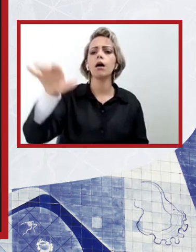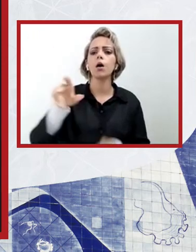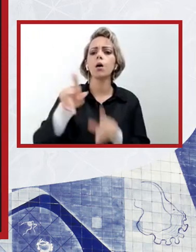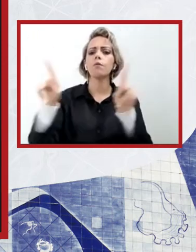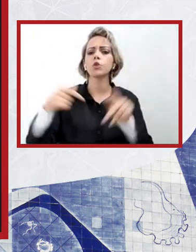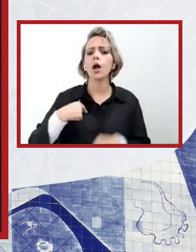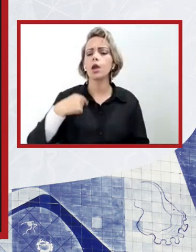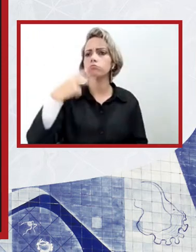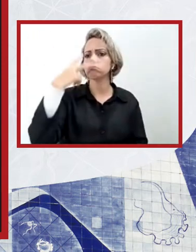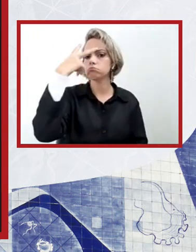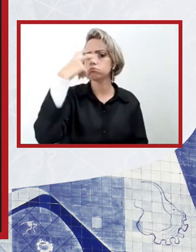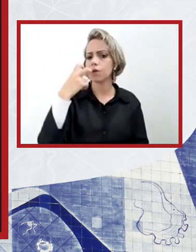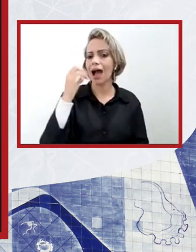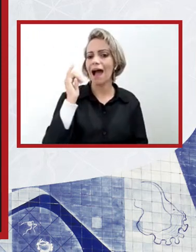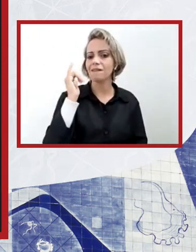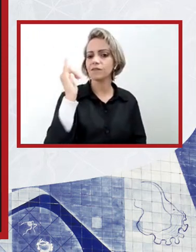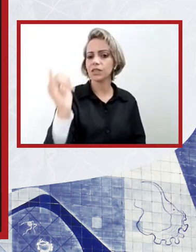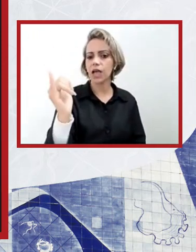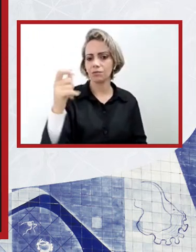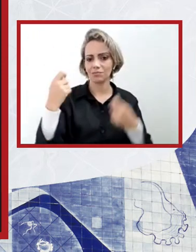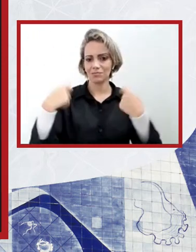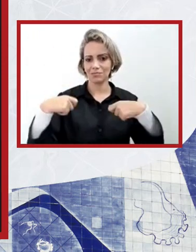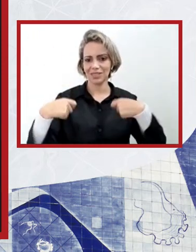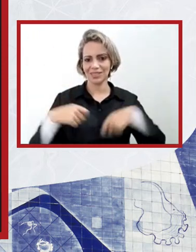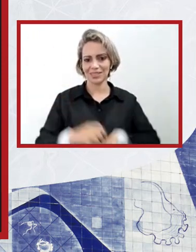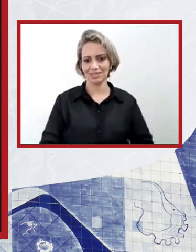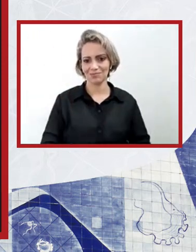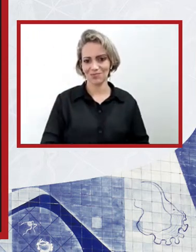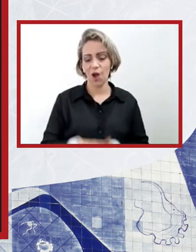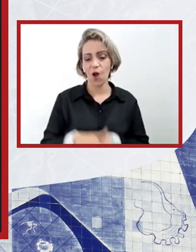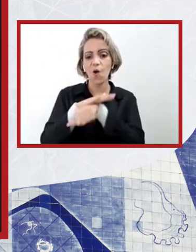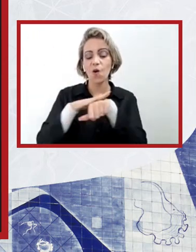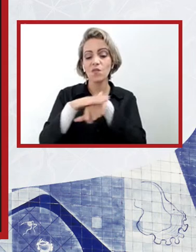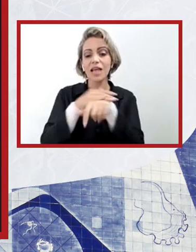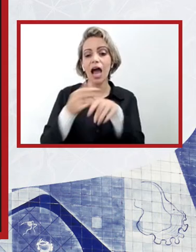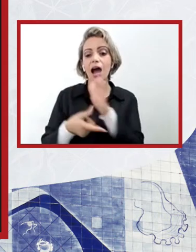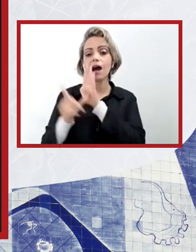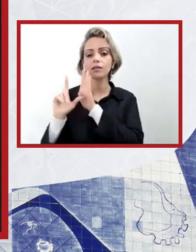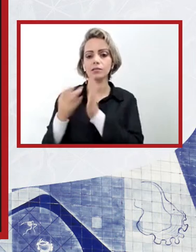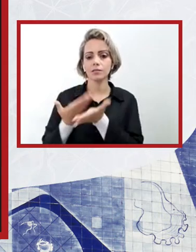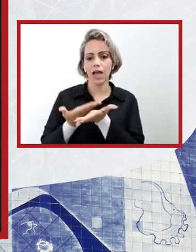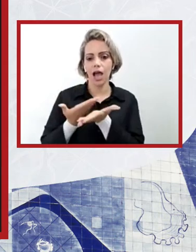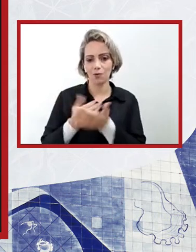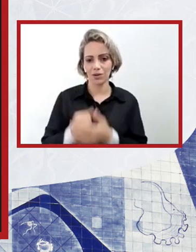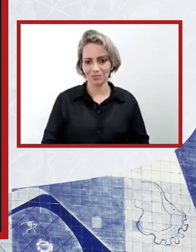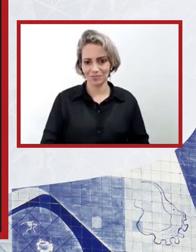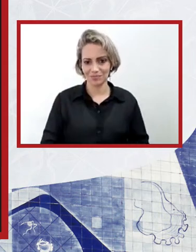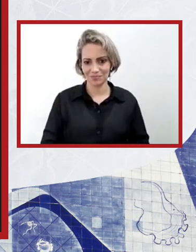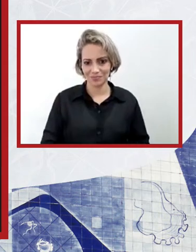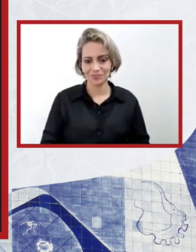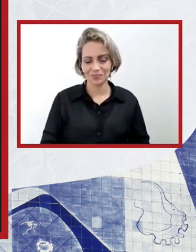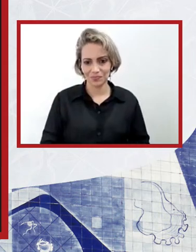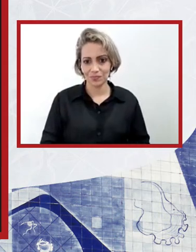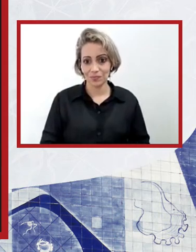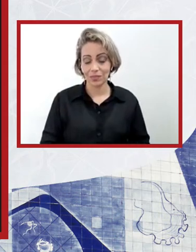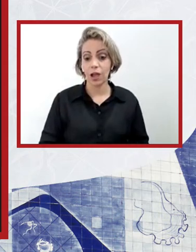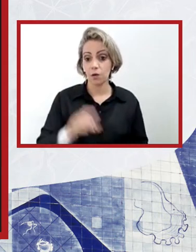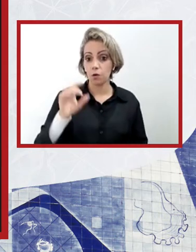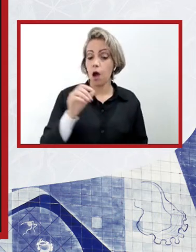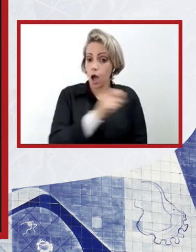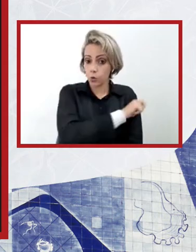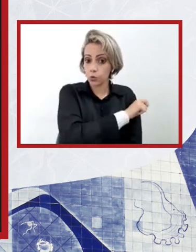dizer, ah, é cego. Mas se a pessoa tem baixa visão, você não consegue saber. Bom, então esse aluno com deficiência visual, ele vai